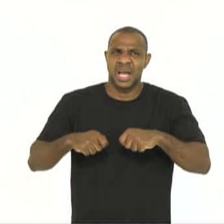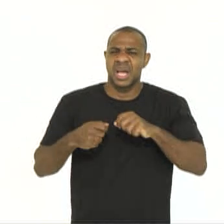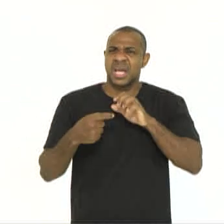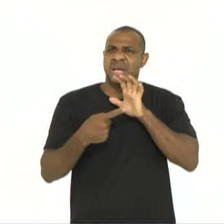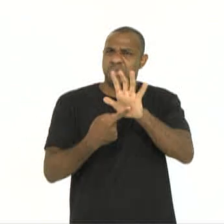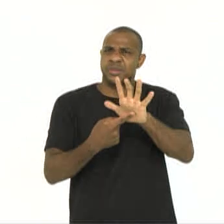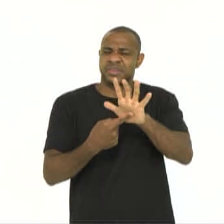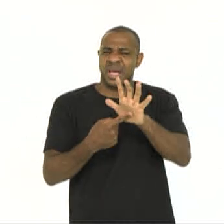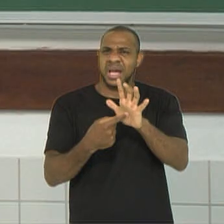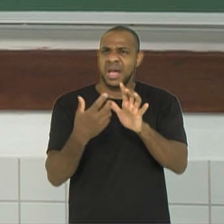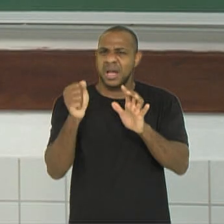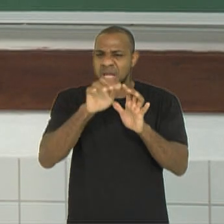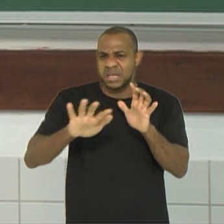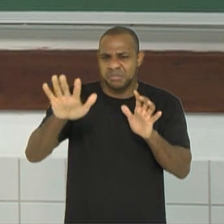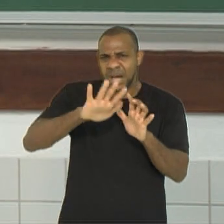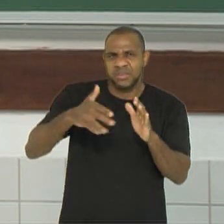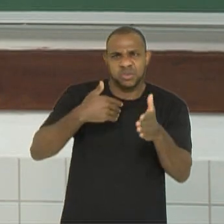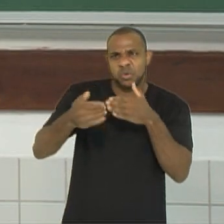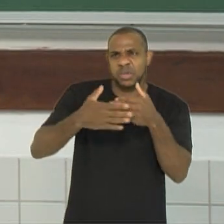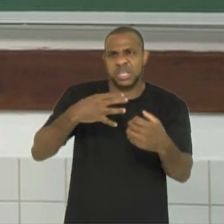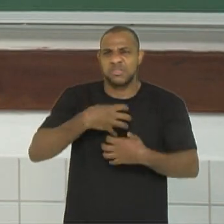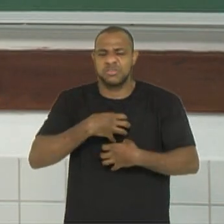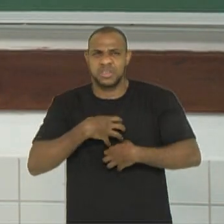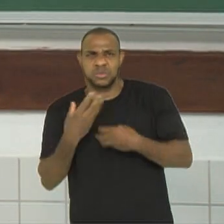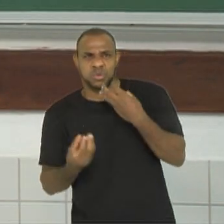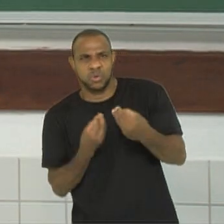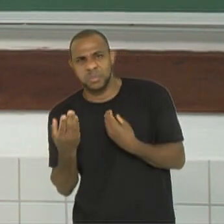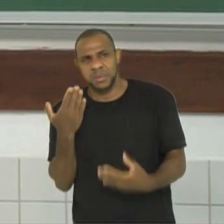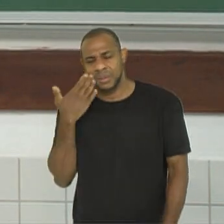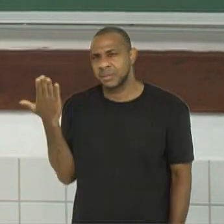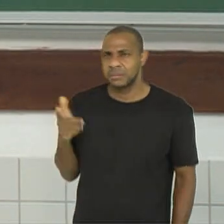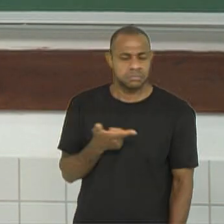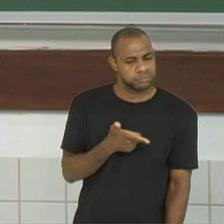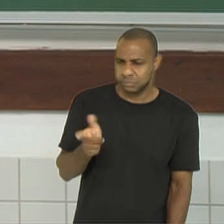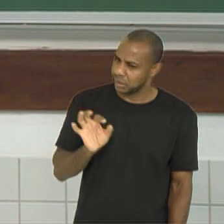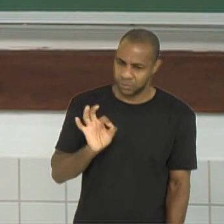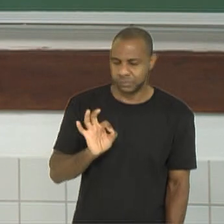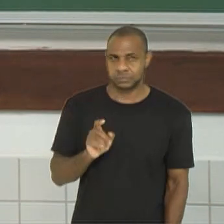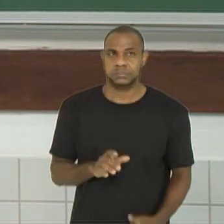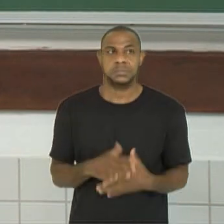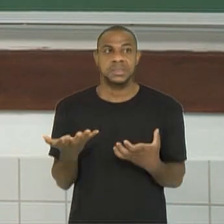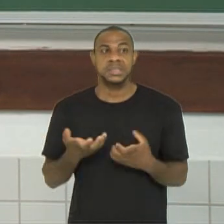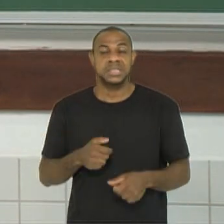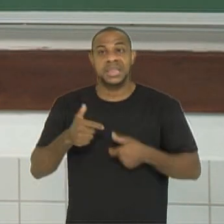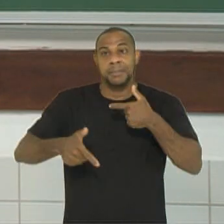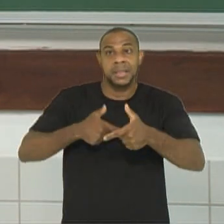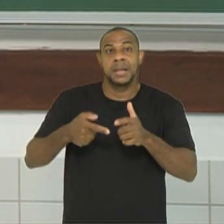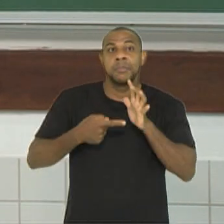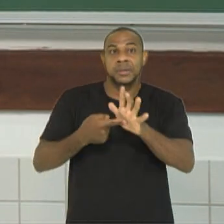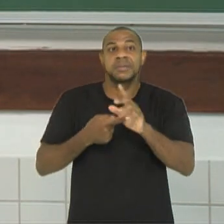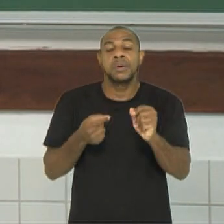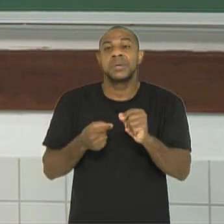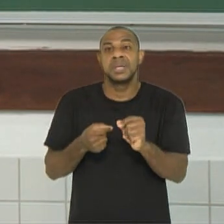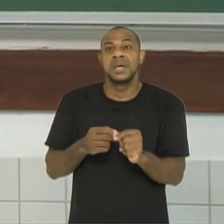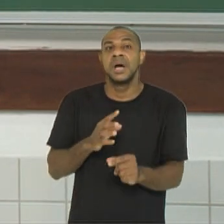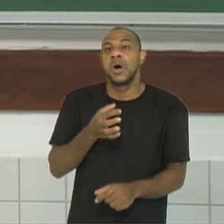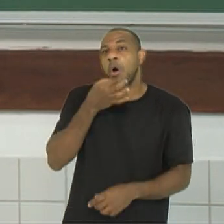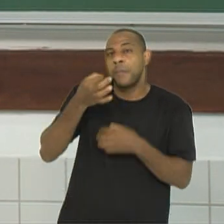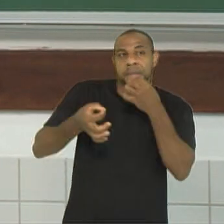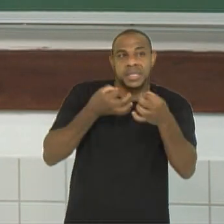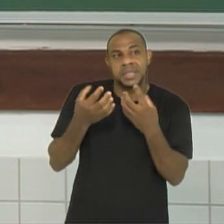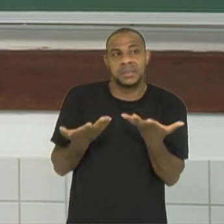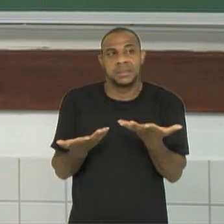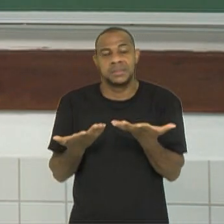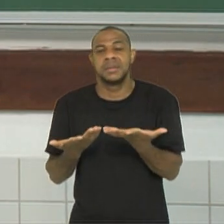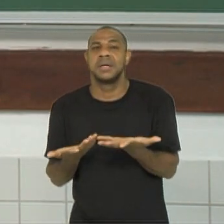pessoas famosas. Não, não era esse o objetivo de Andy Warhol. Ele queria, na verdade, trabalhar a questão da crítica mesmo. Andy Warhol, ele